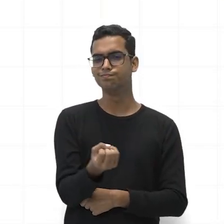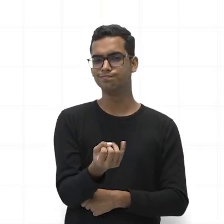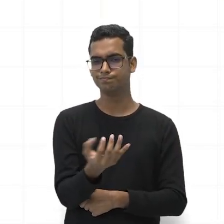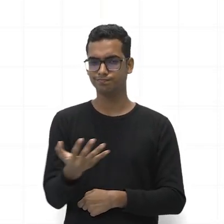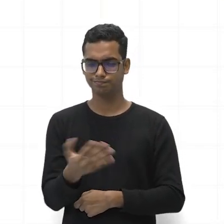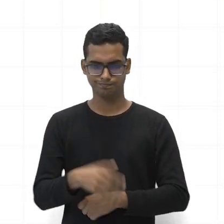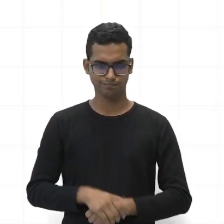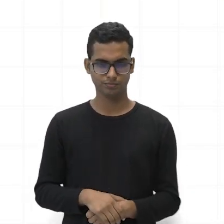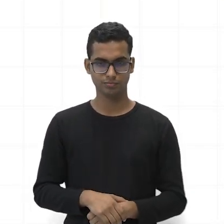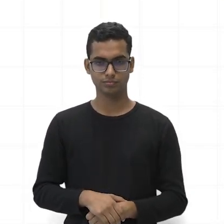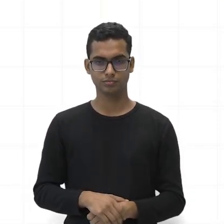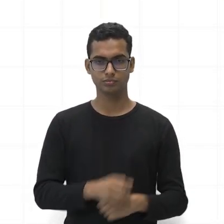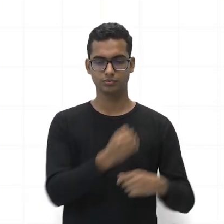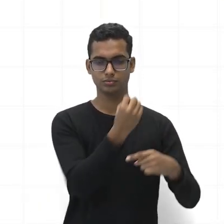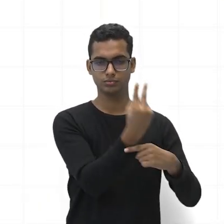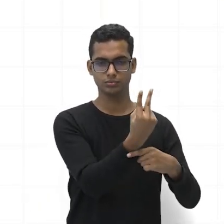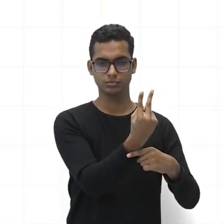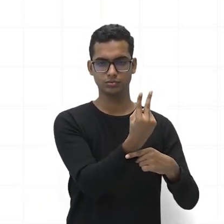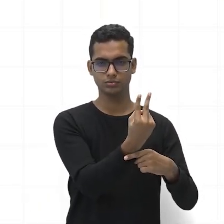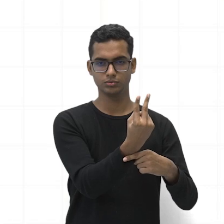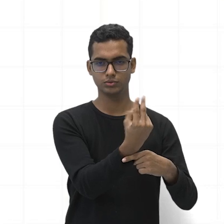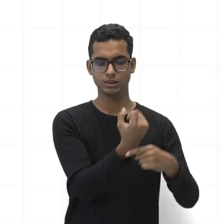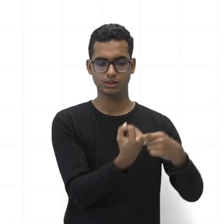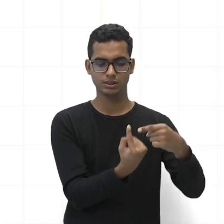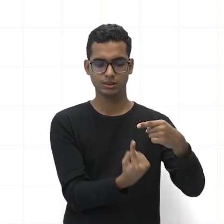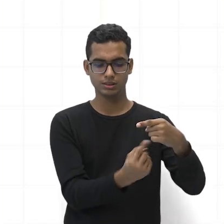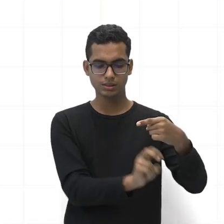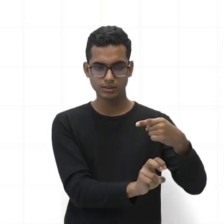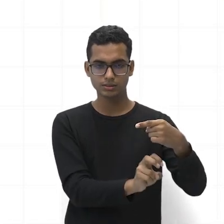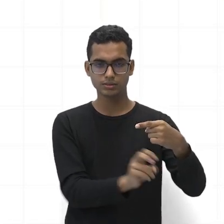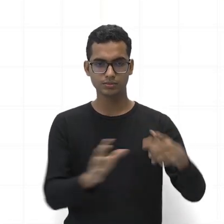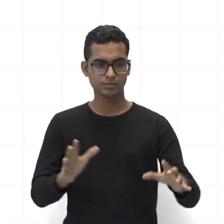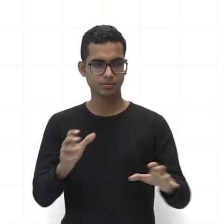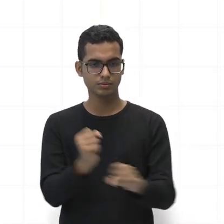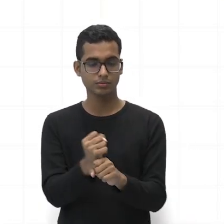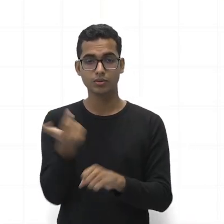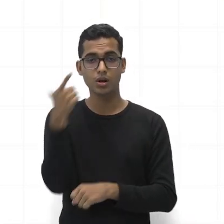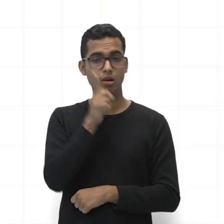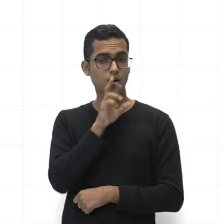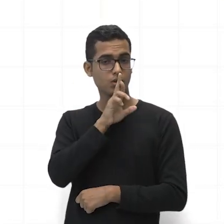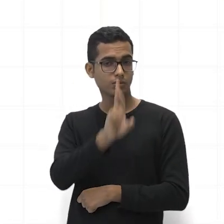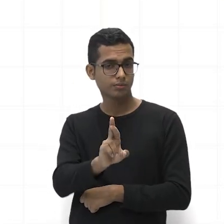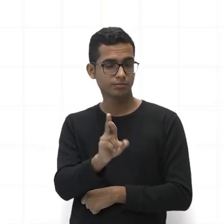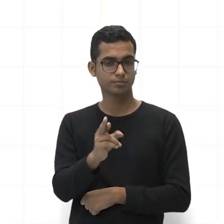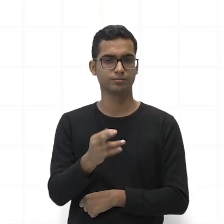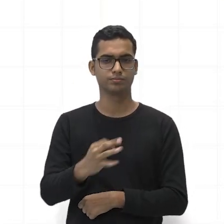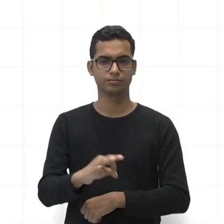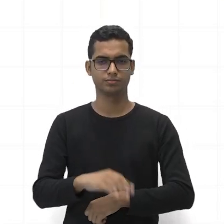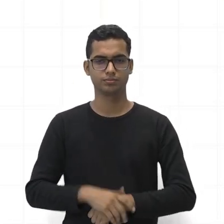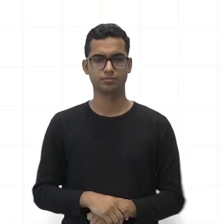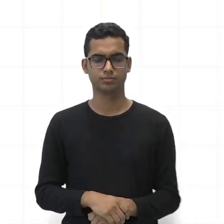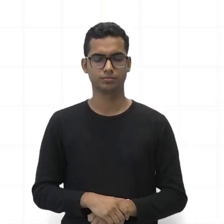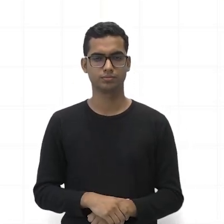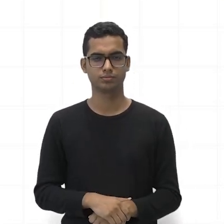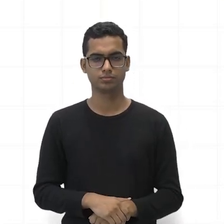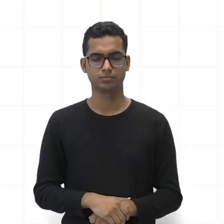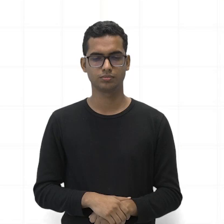2, e 5 vezes 3 é 15. Fechou. Resolvemos aí, ó. Então,